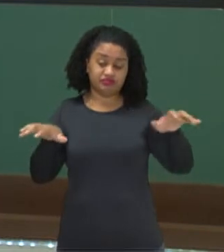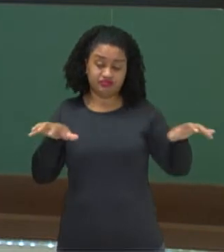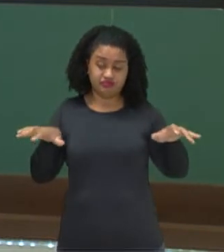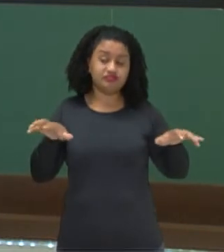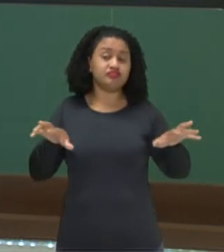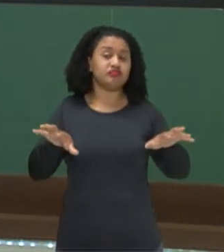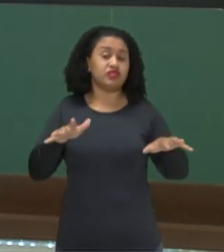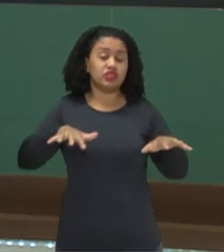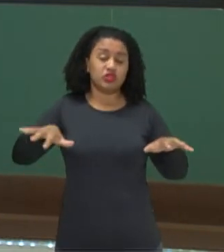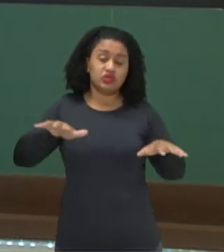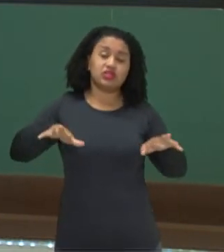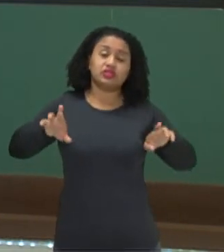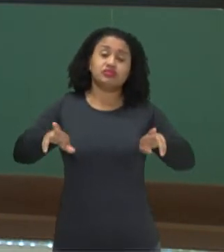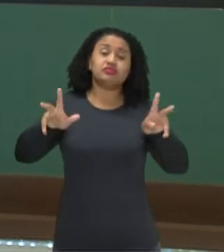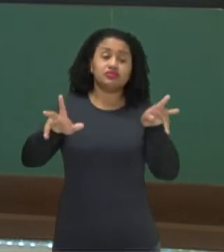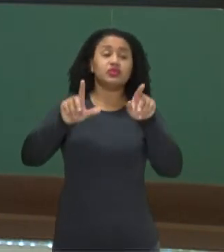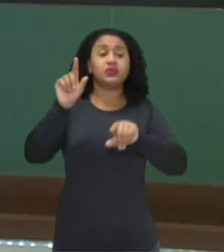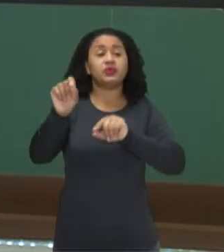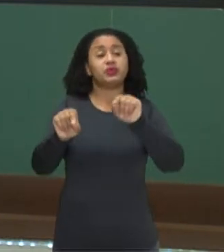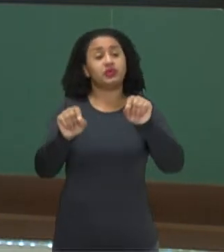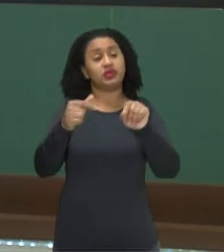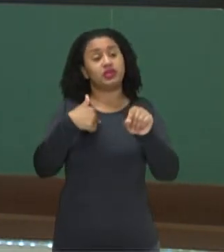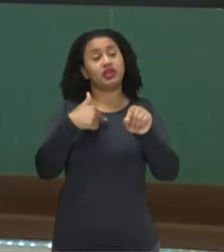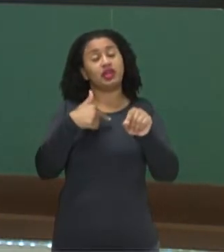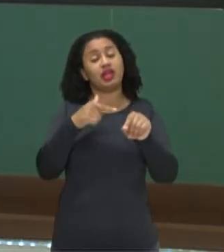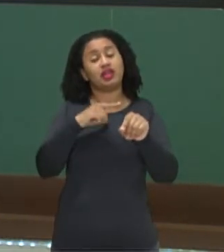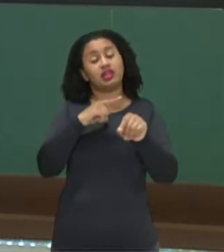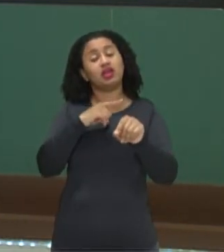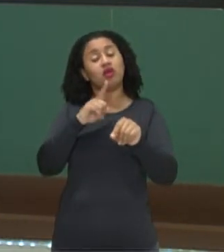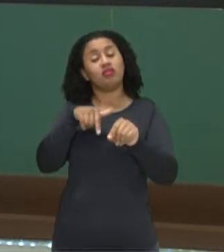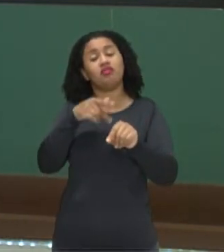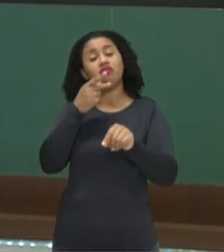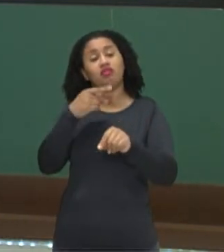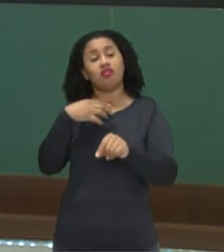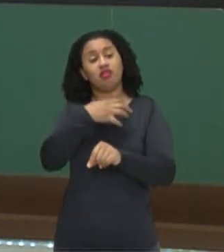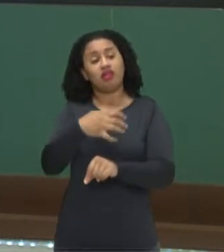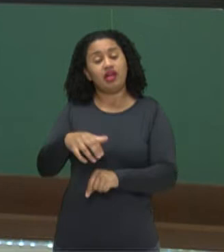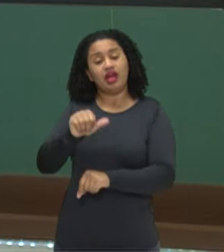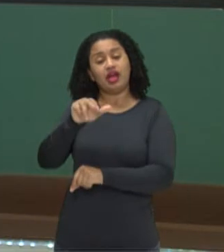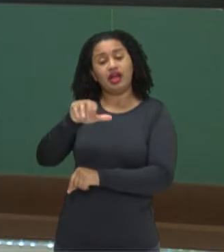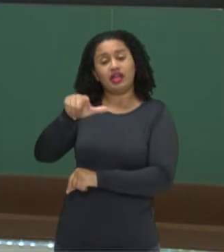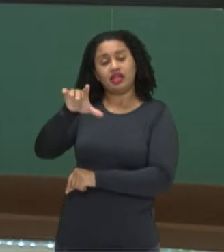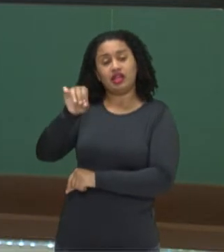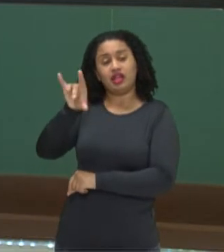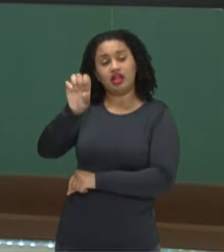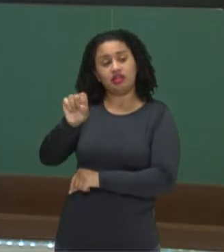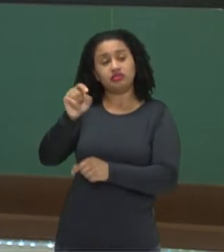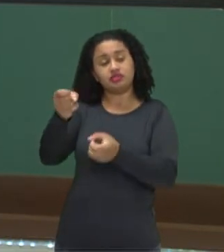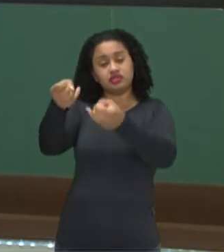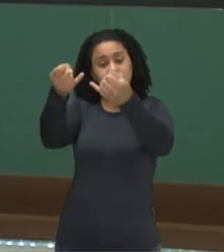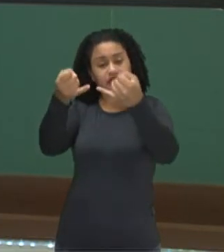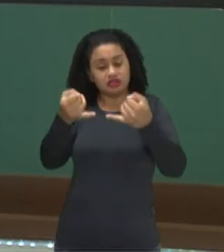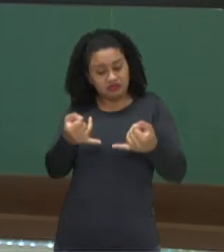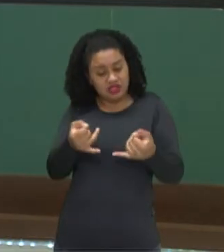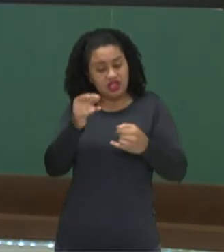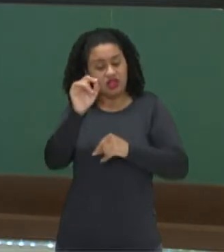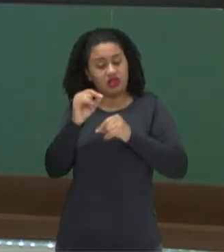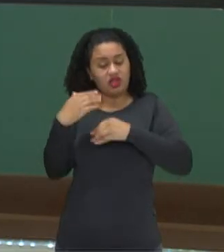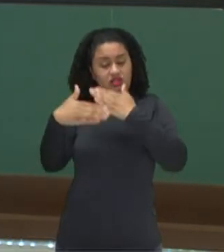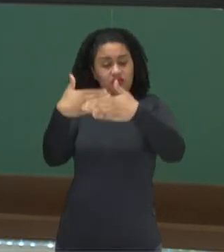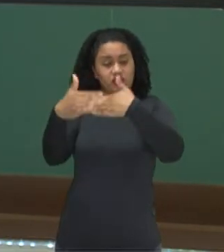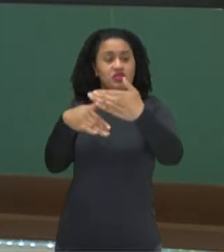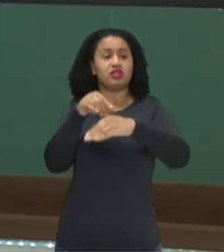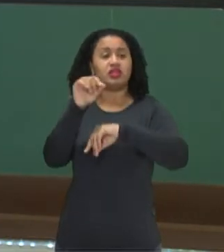em situações diferentes, a ciência chama então de órgãos análogos e explica isso, chama esse